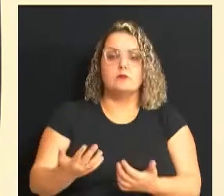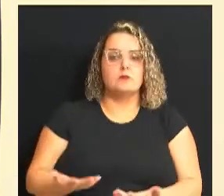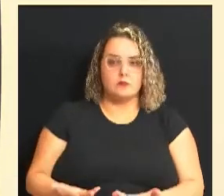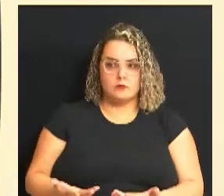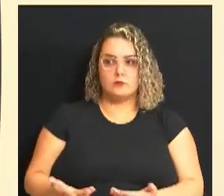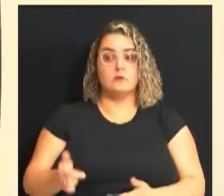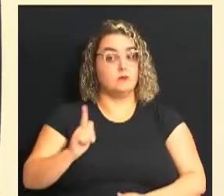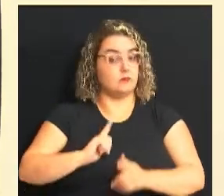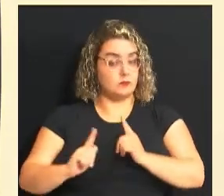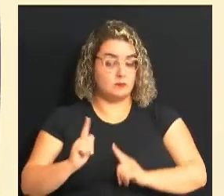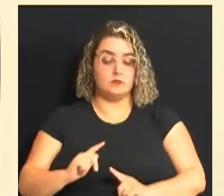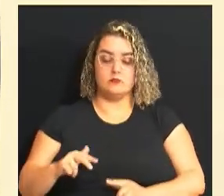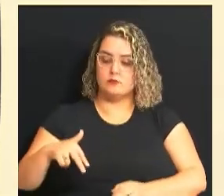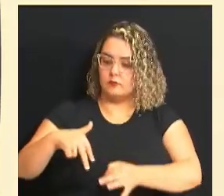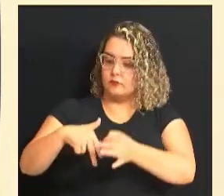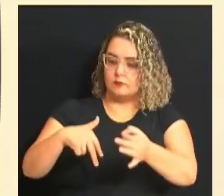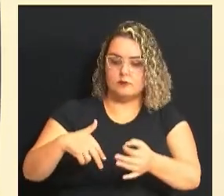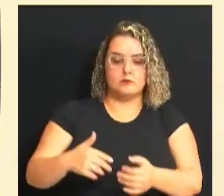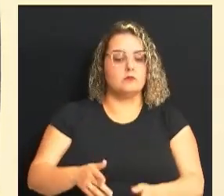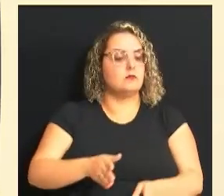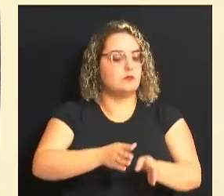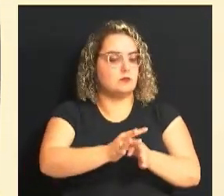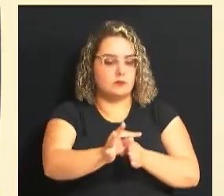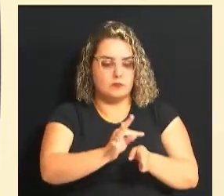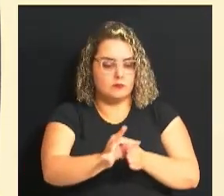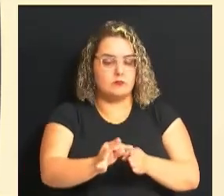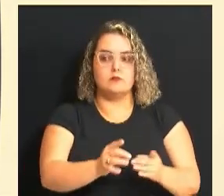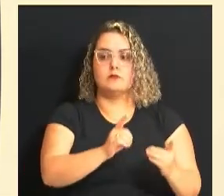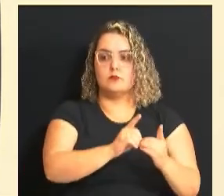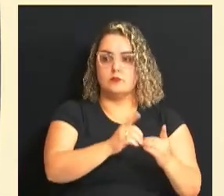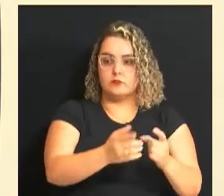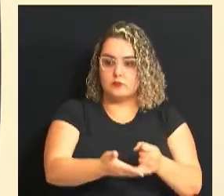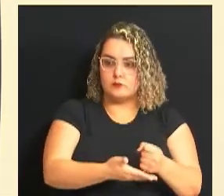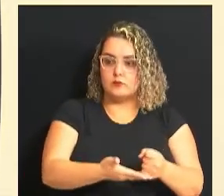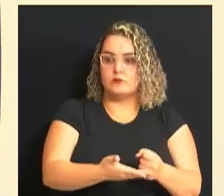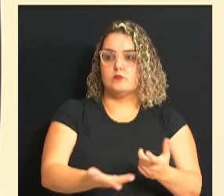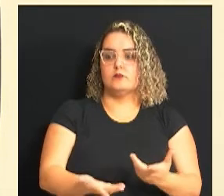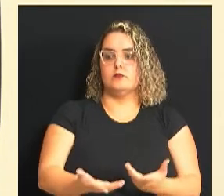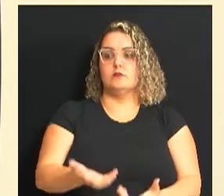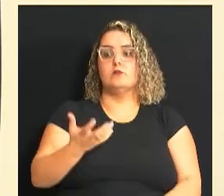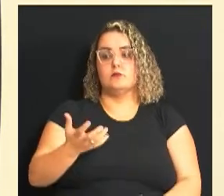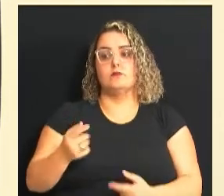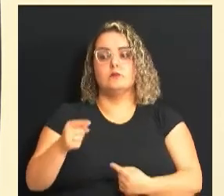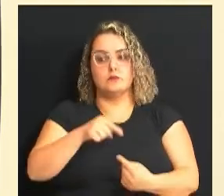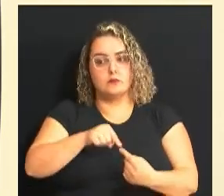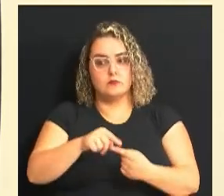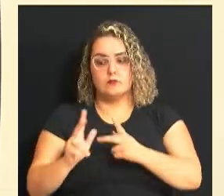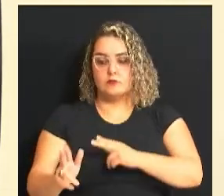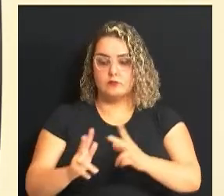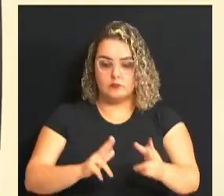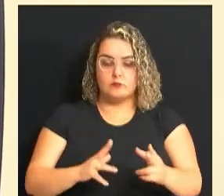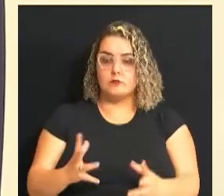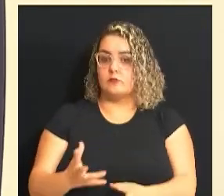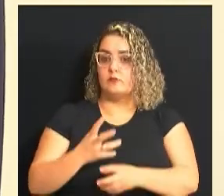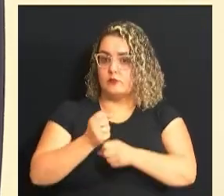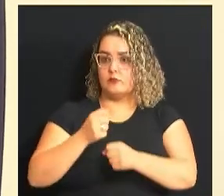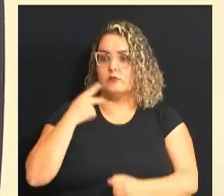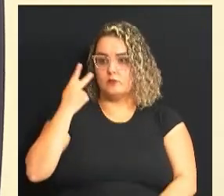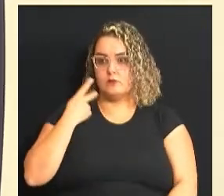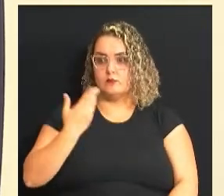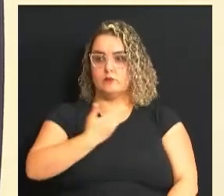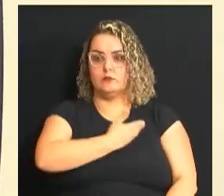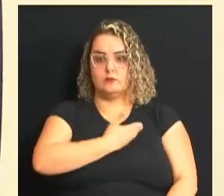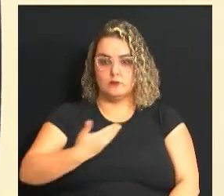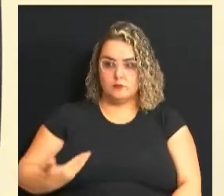gestão que está propondo, seja os conselheiros que estão na base, mas a gente quer o mesmo objetivo, fortalecer a política pública da criança e